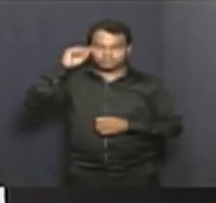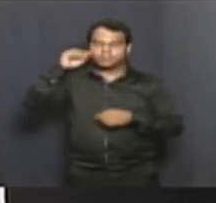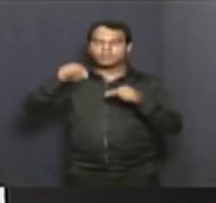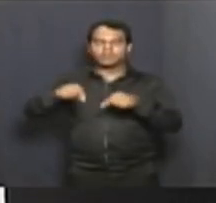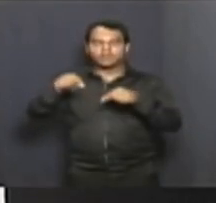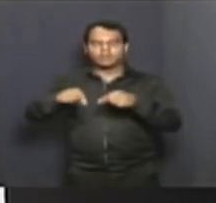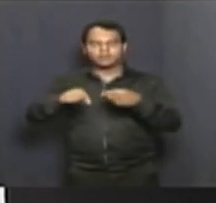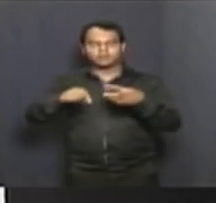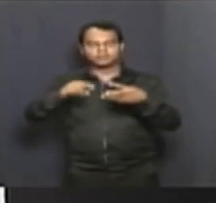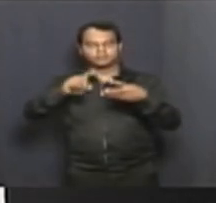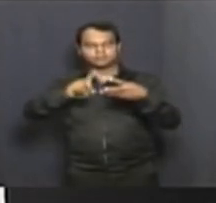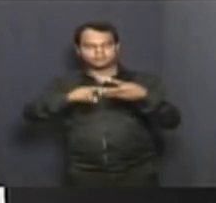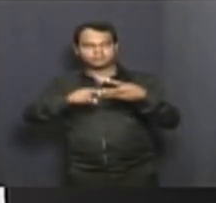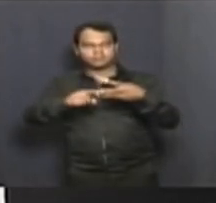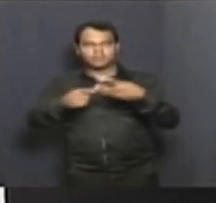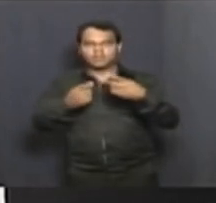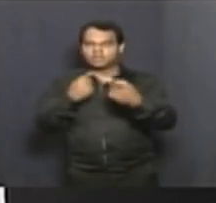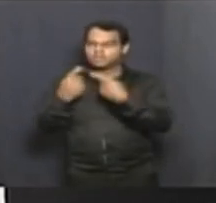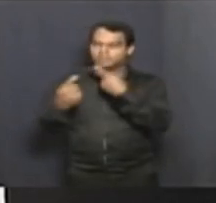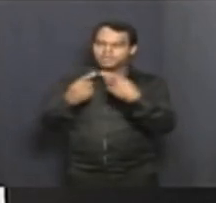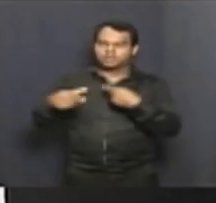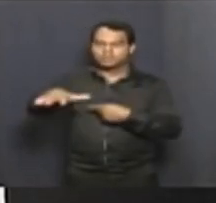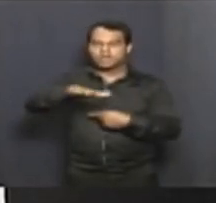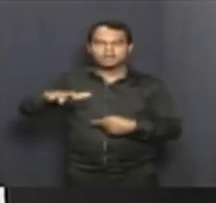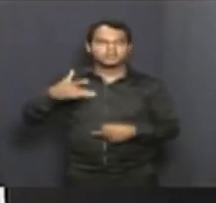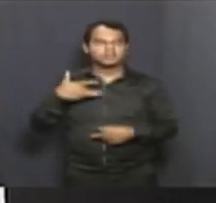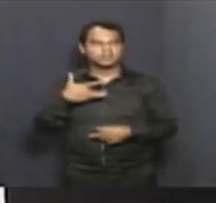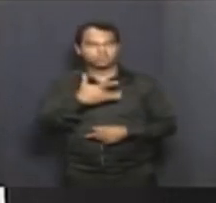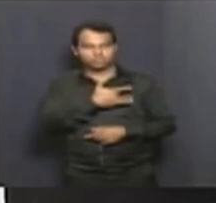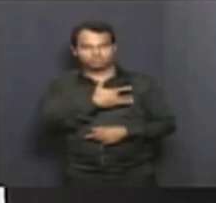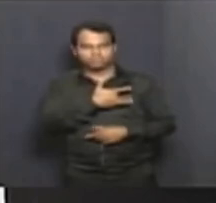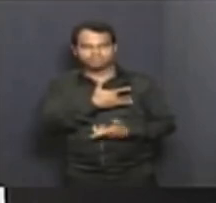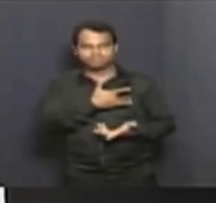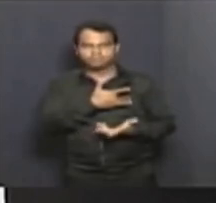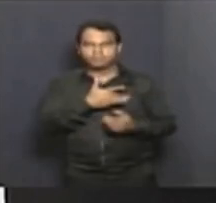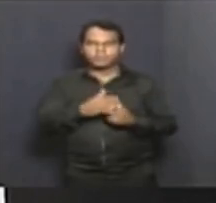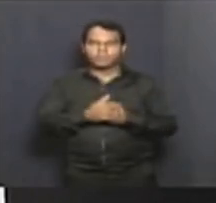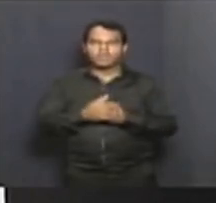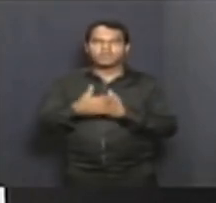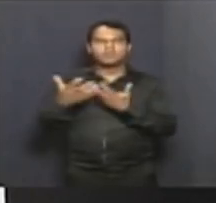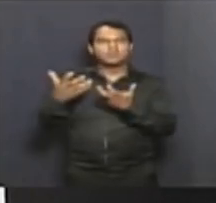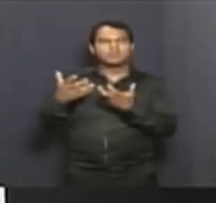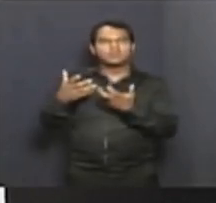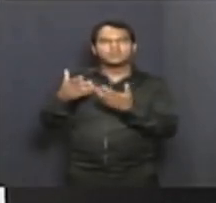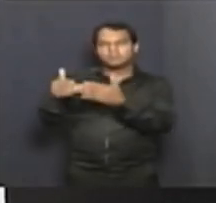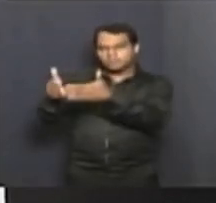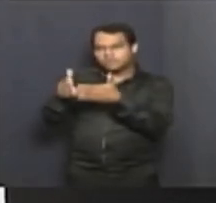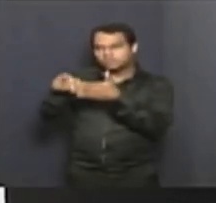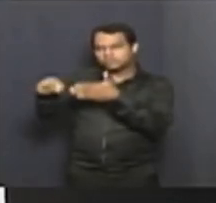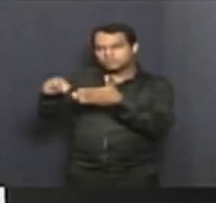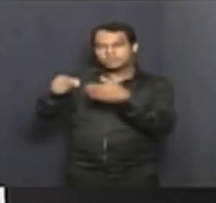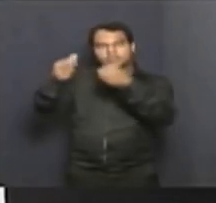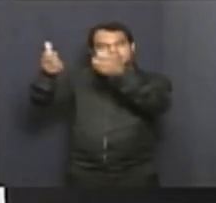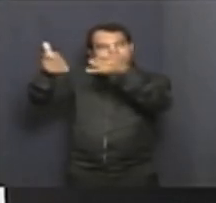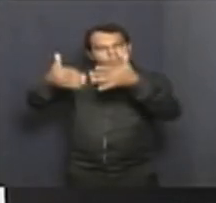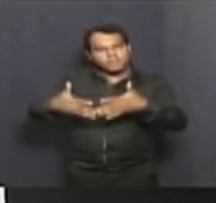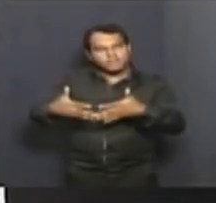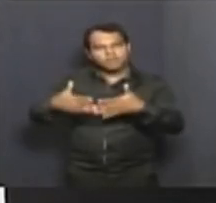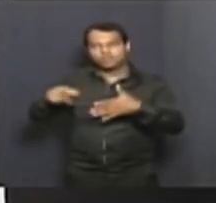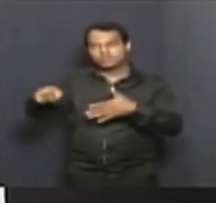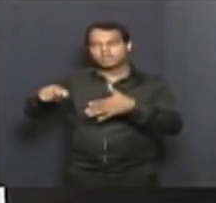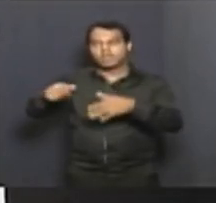nós estamos debatendo muito a saúde eu gostaria que o senhor explicasse pra nós como presidente da